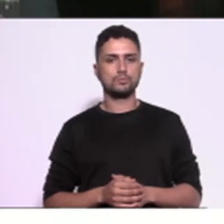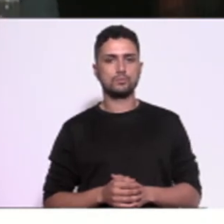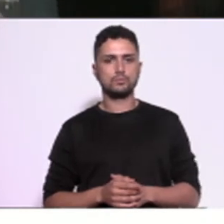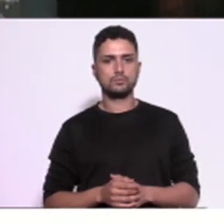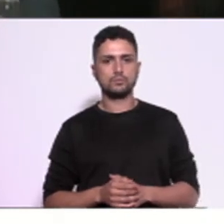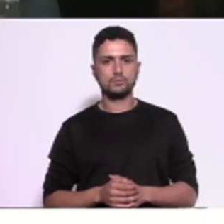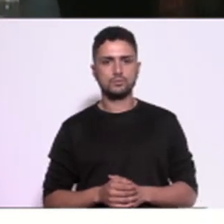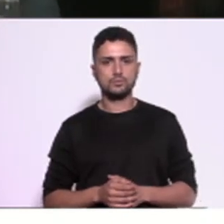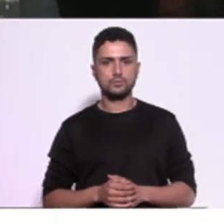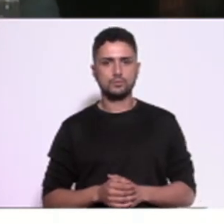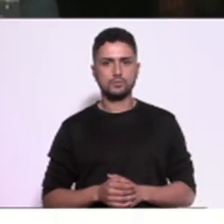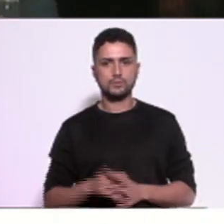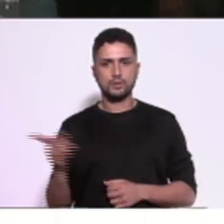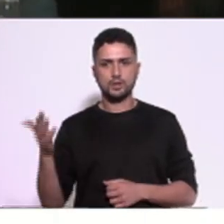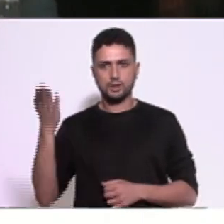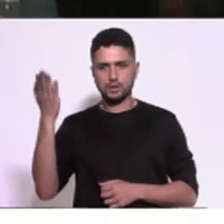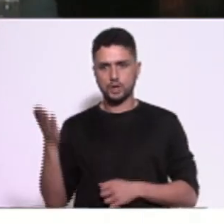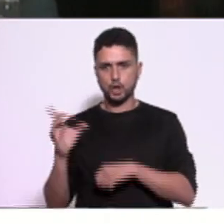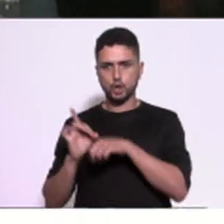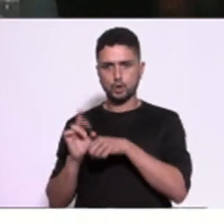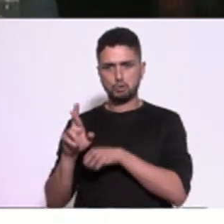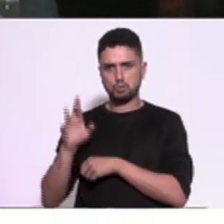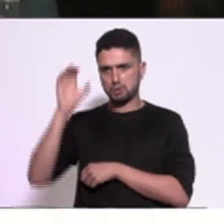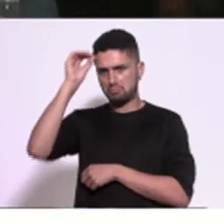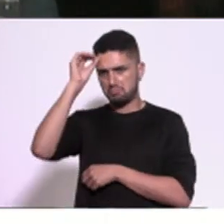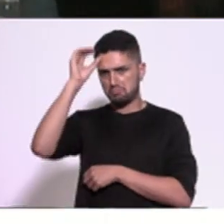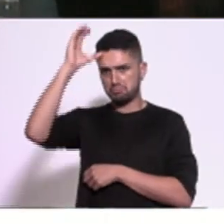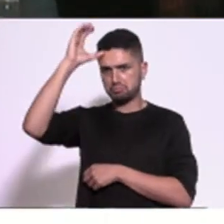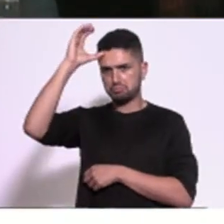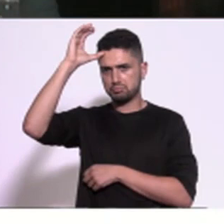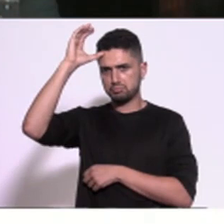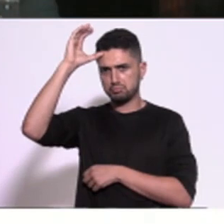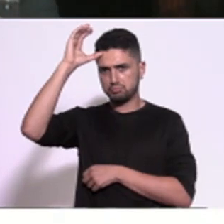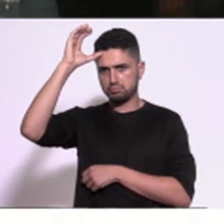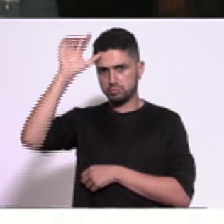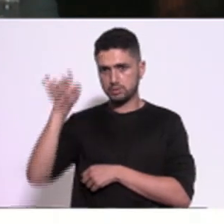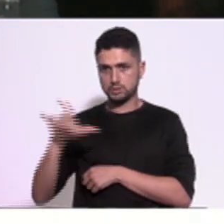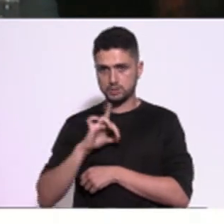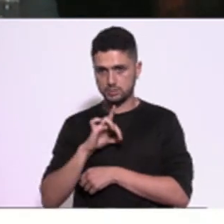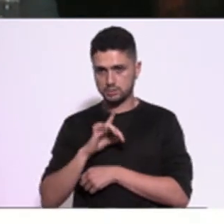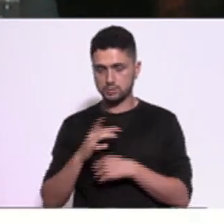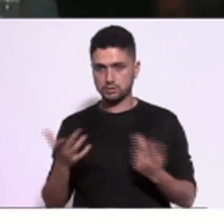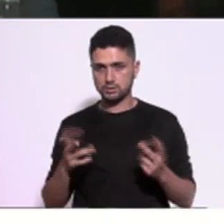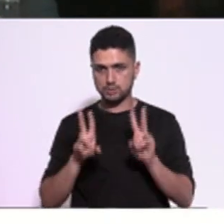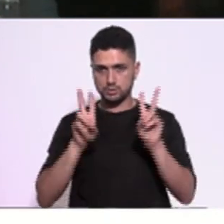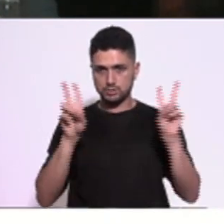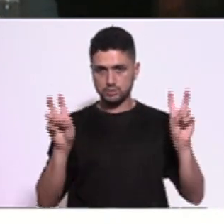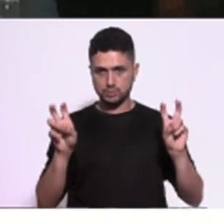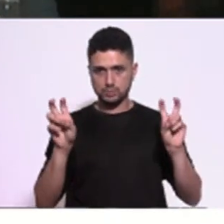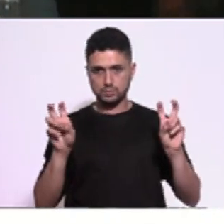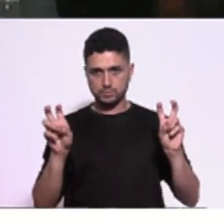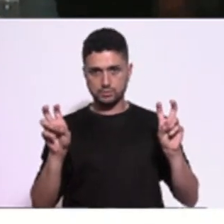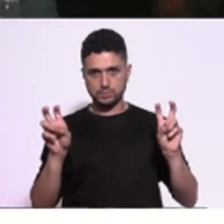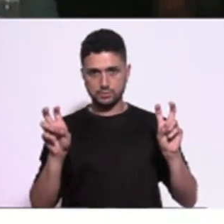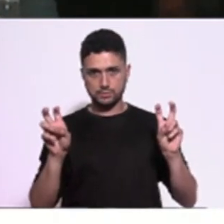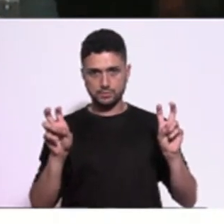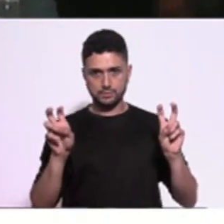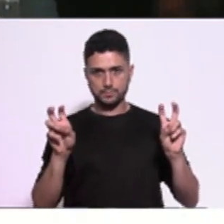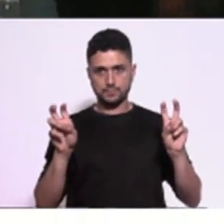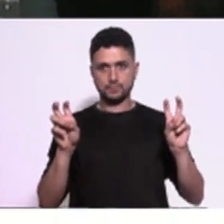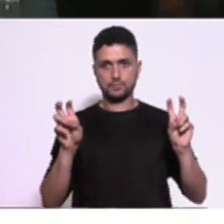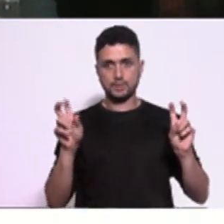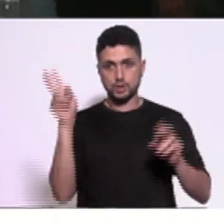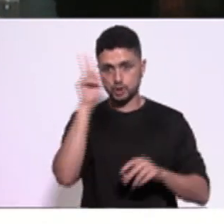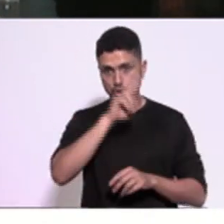que a nossa doutora Cristiane de Souza possui sobre essa parte da nossa história.